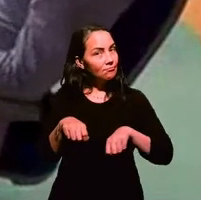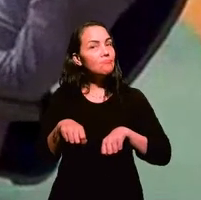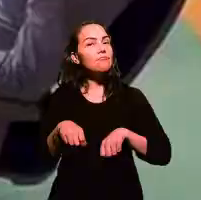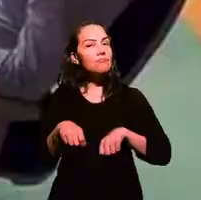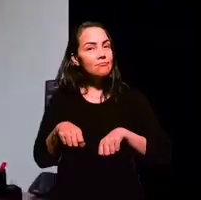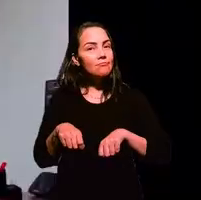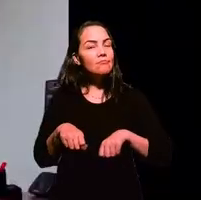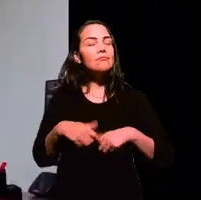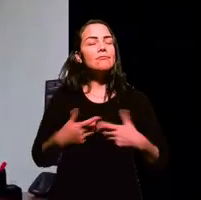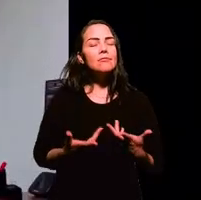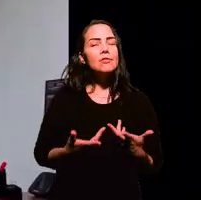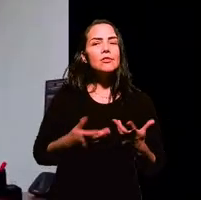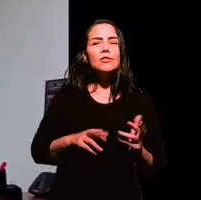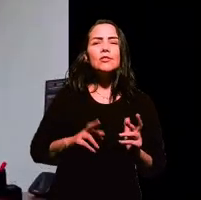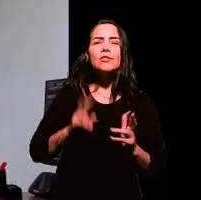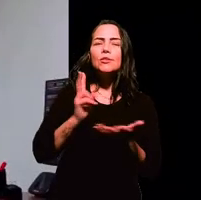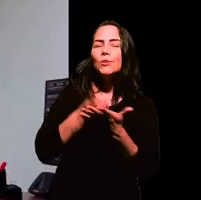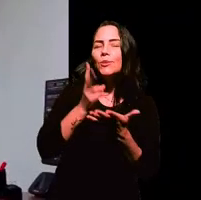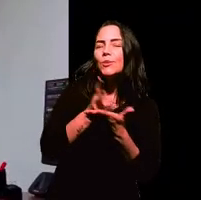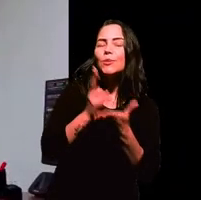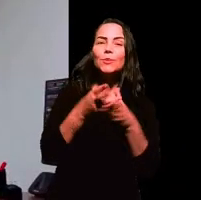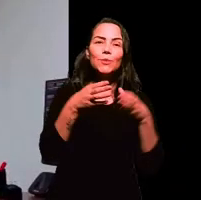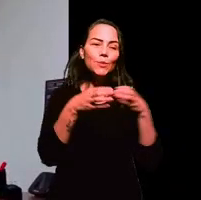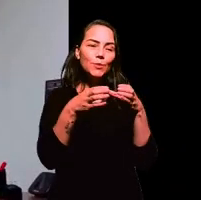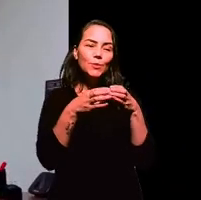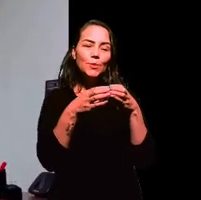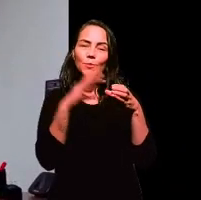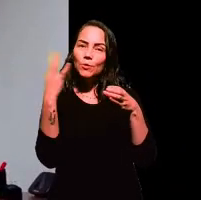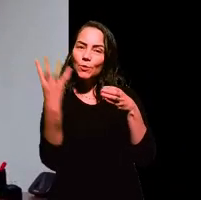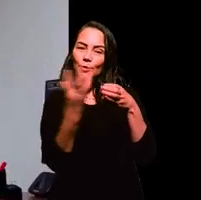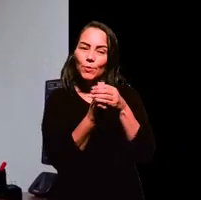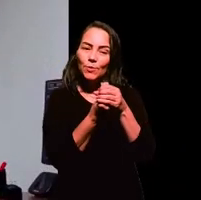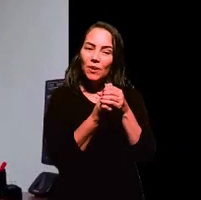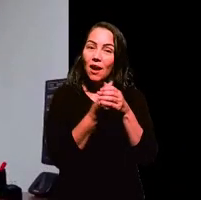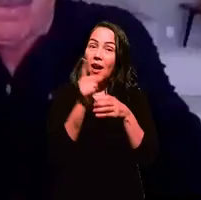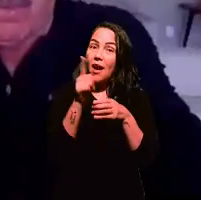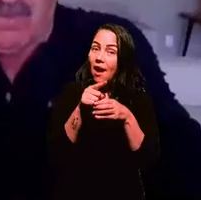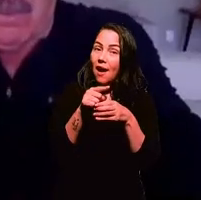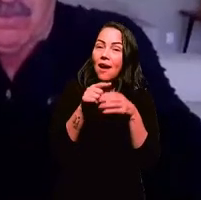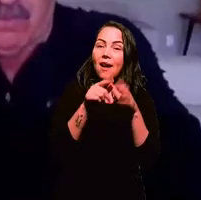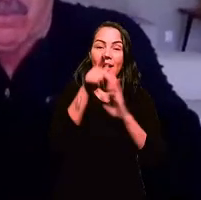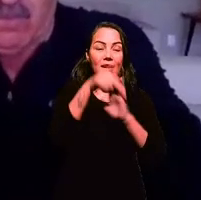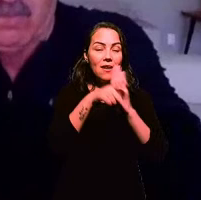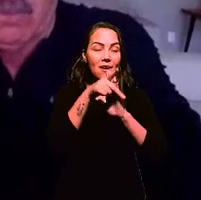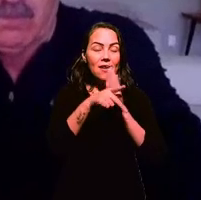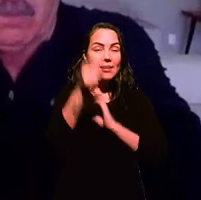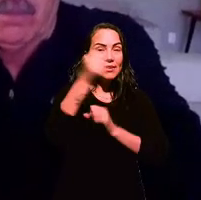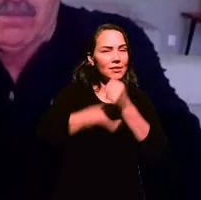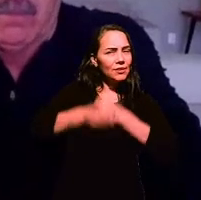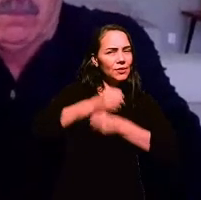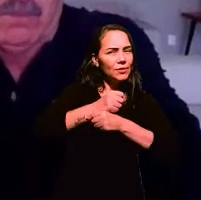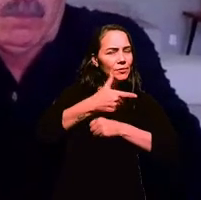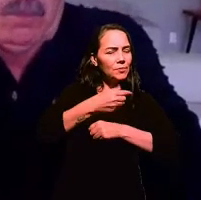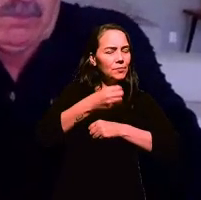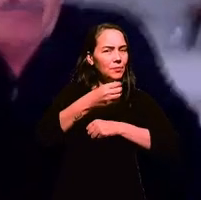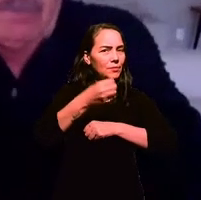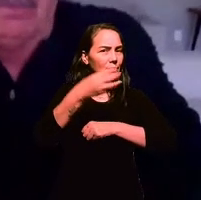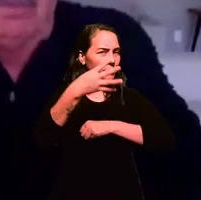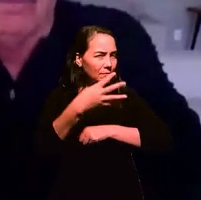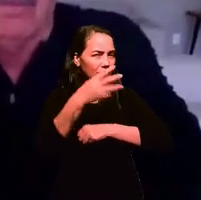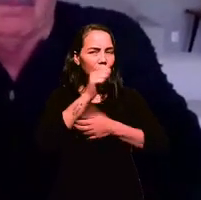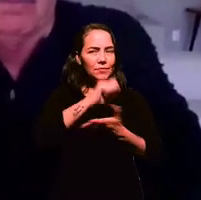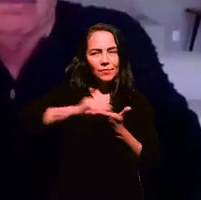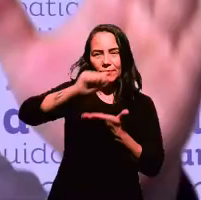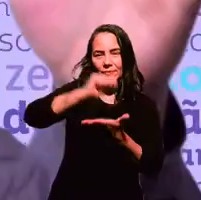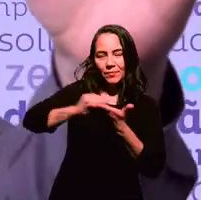O diferencial é a constância do conselho. Grande parte deles estavam no projeto original lá em 2004, quando foi assinado